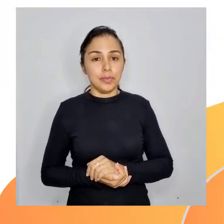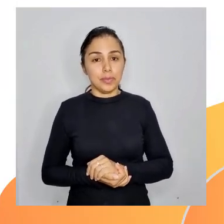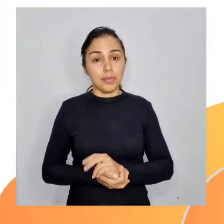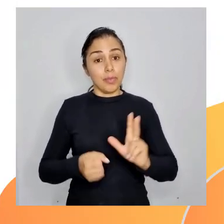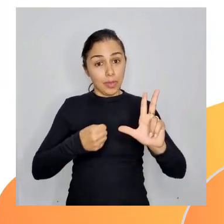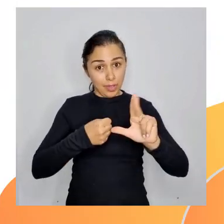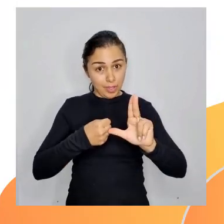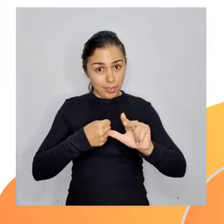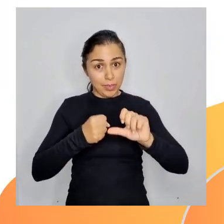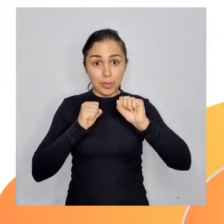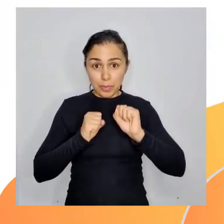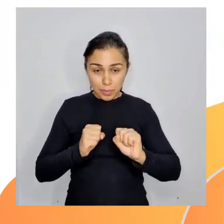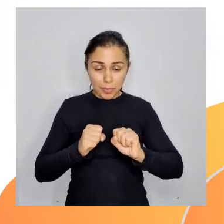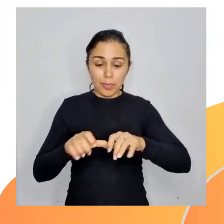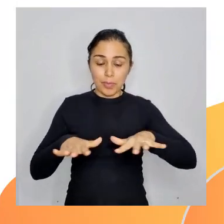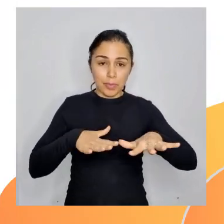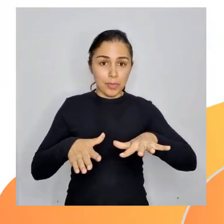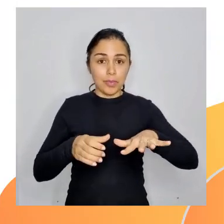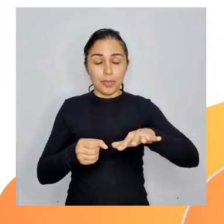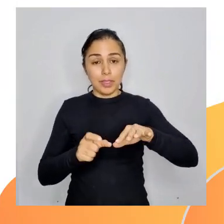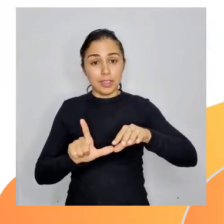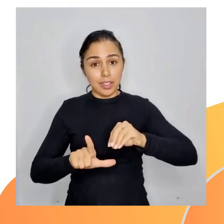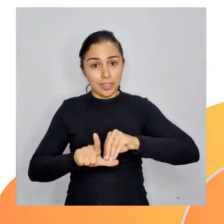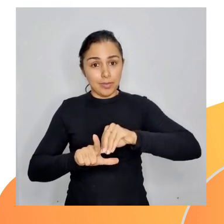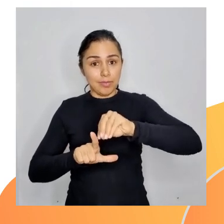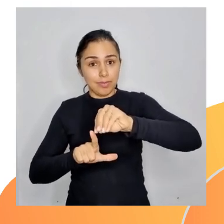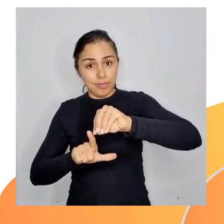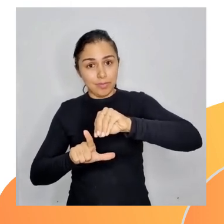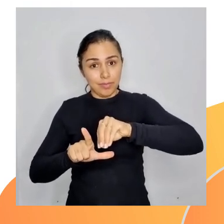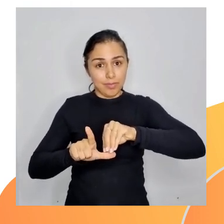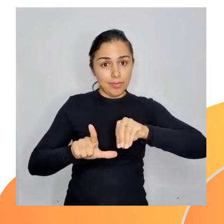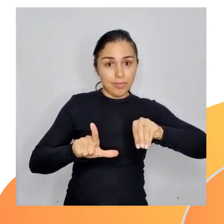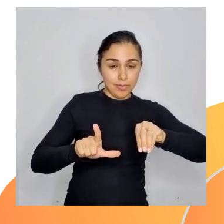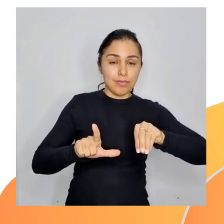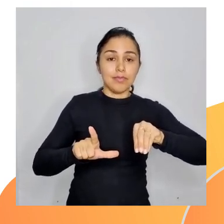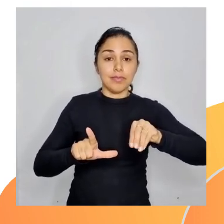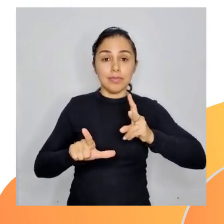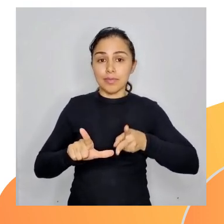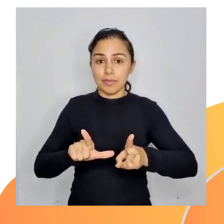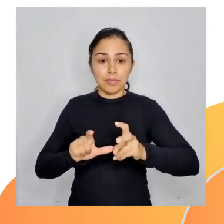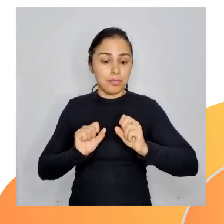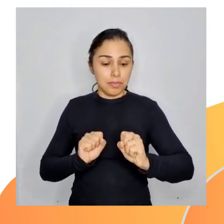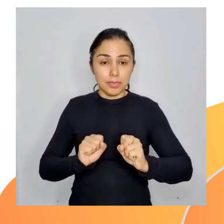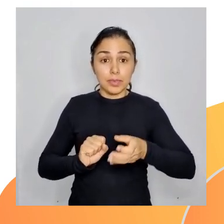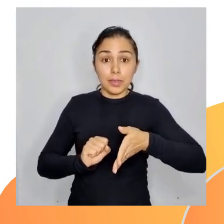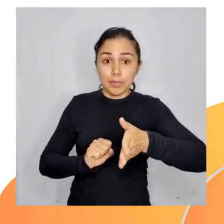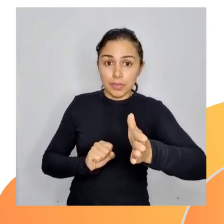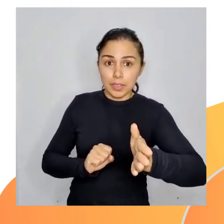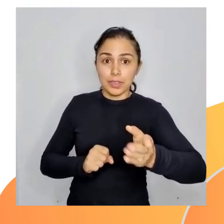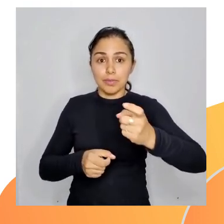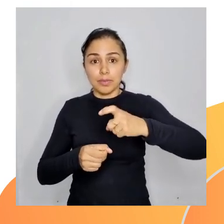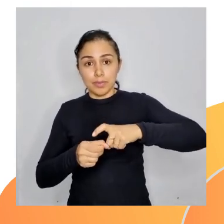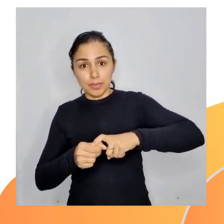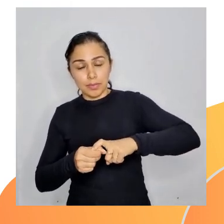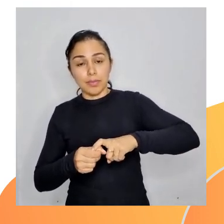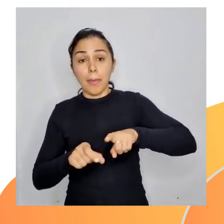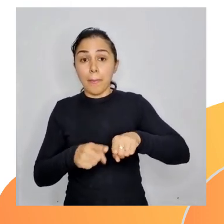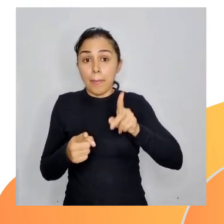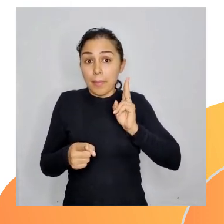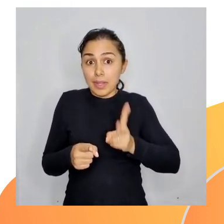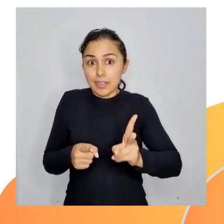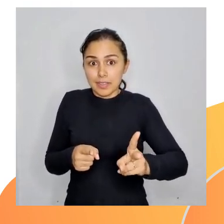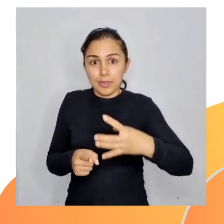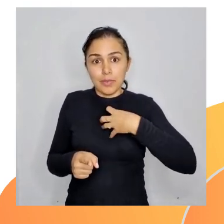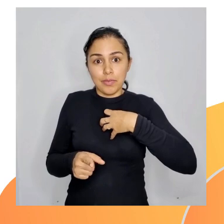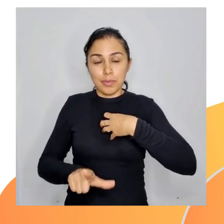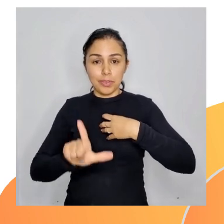se movimentar para frente, depois para trás, depois ao lado, sempre no formato, né, de L, movimentando ali